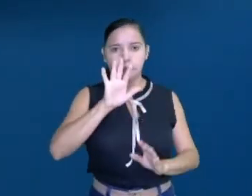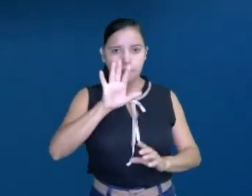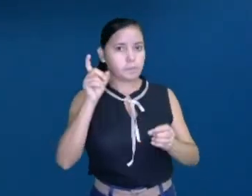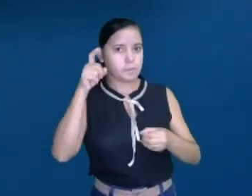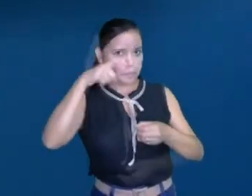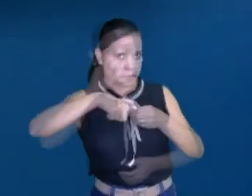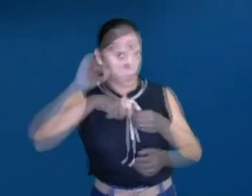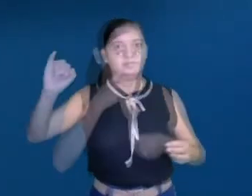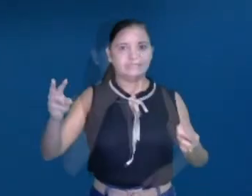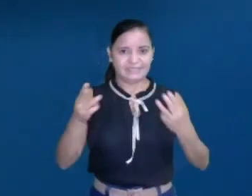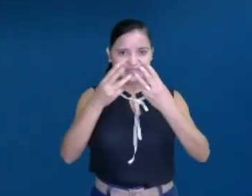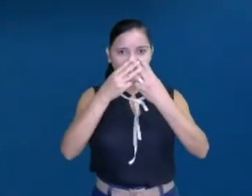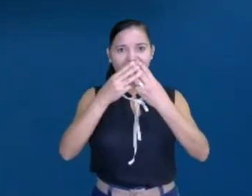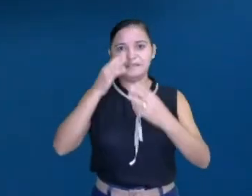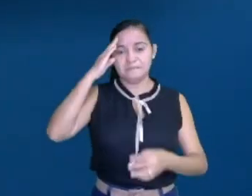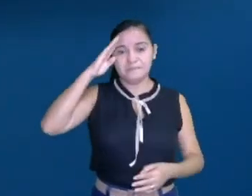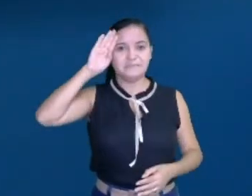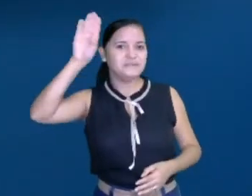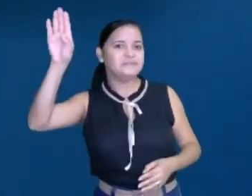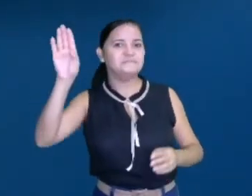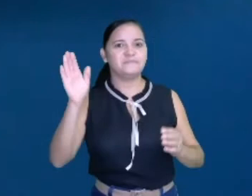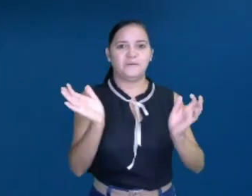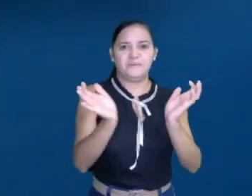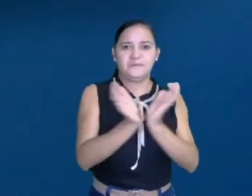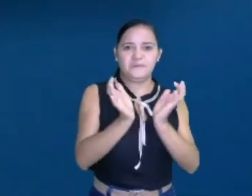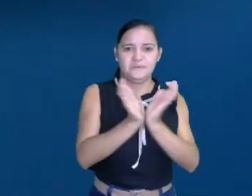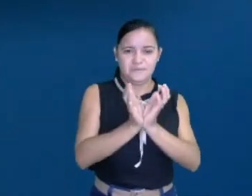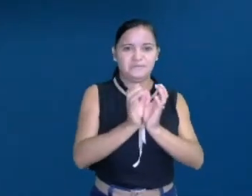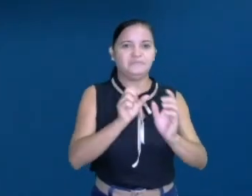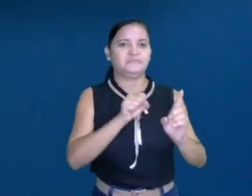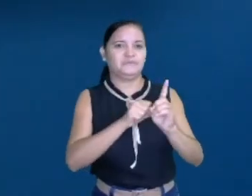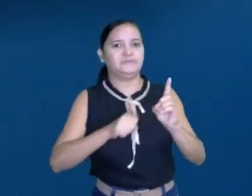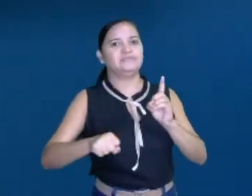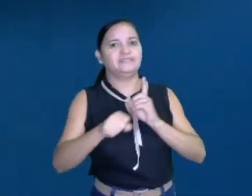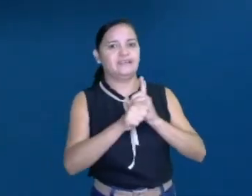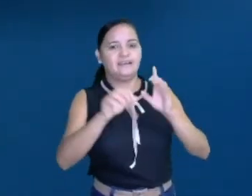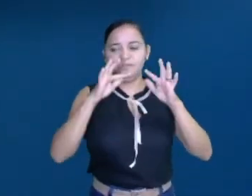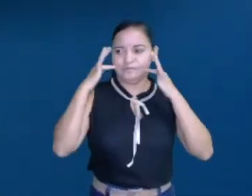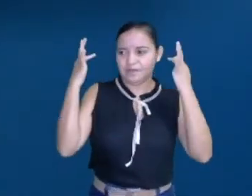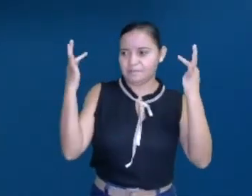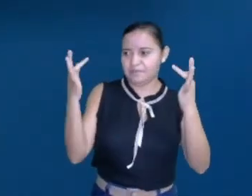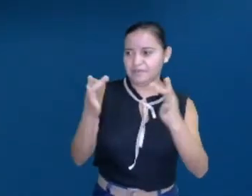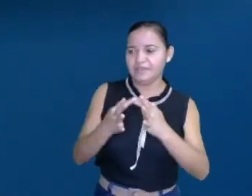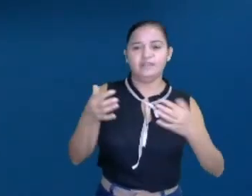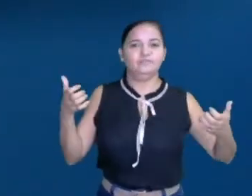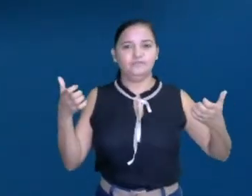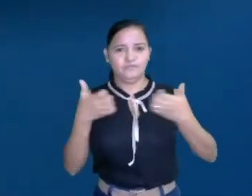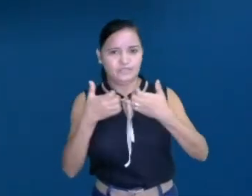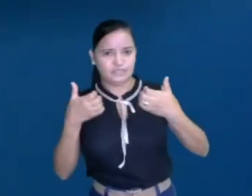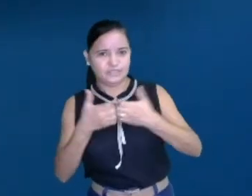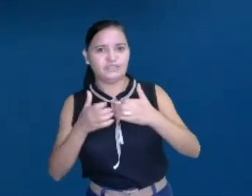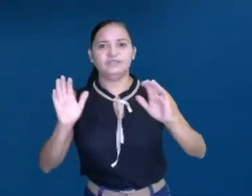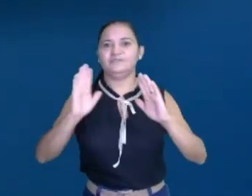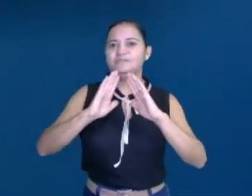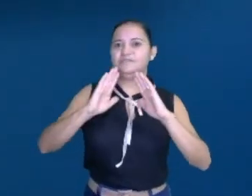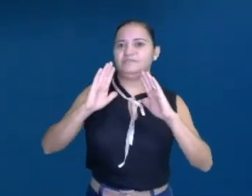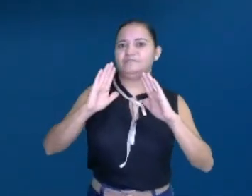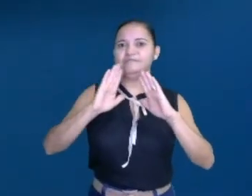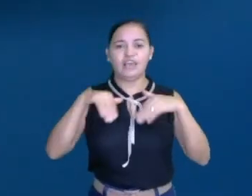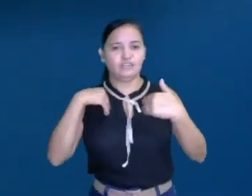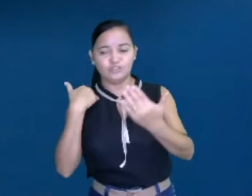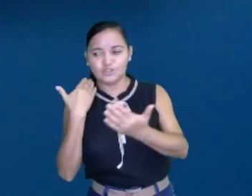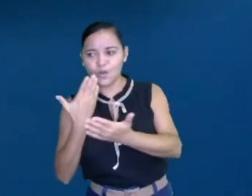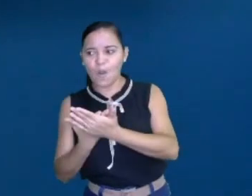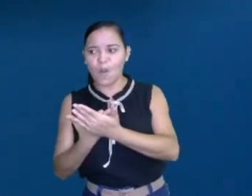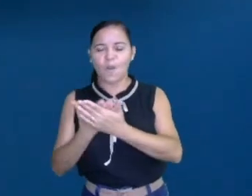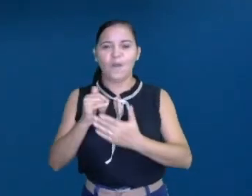a gente dar uma olhada. Os principais grupos sociais, só para relembrar, o familiar, o dos vizinhos, o do grupo educativo